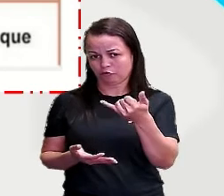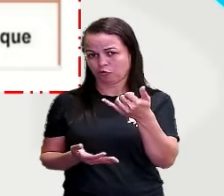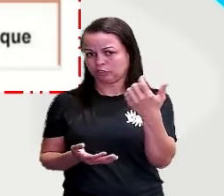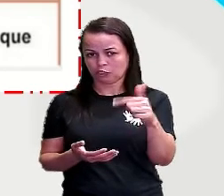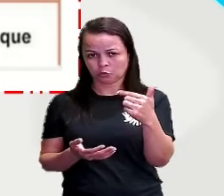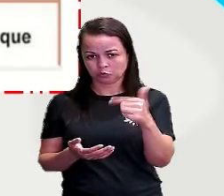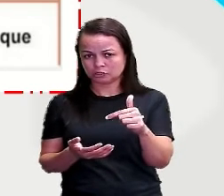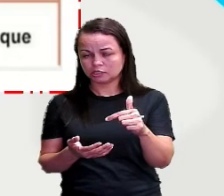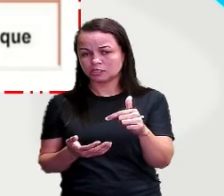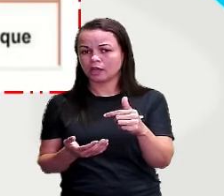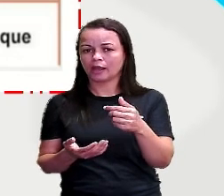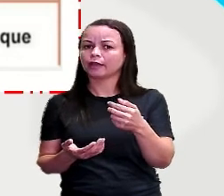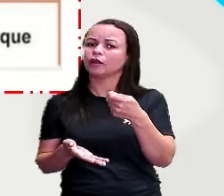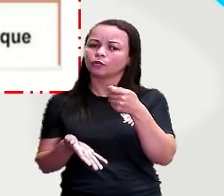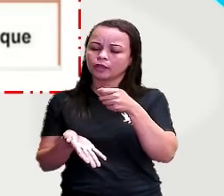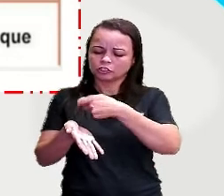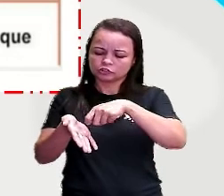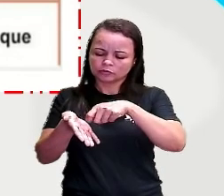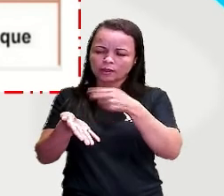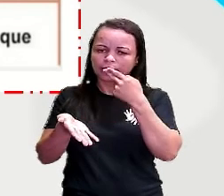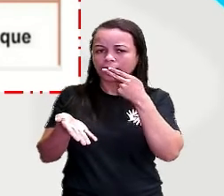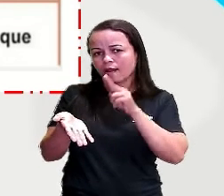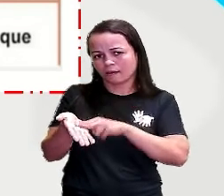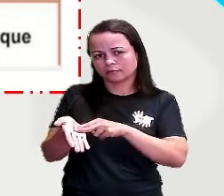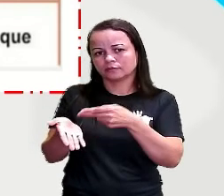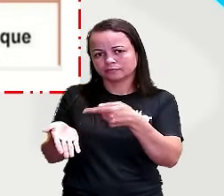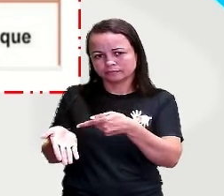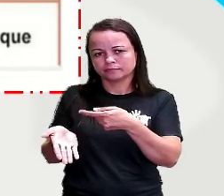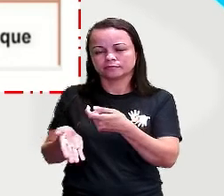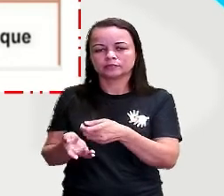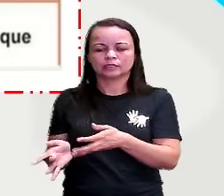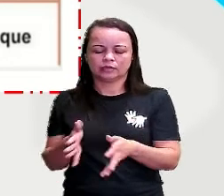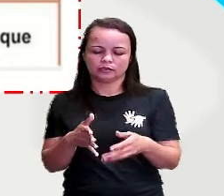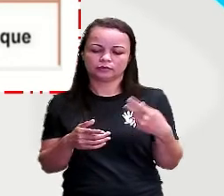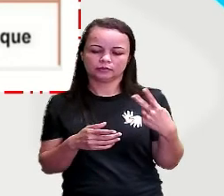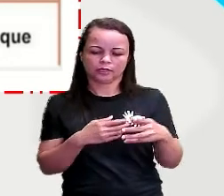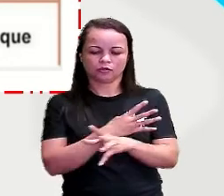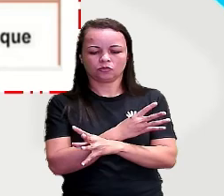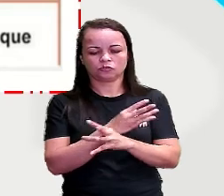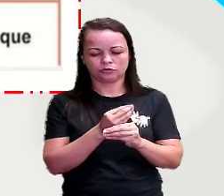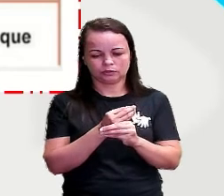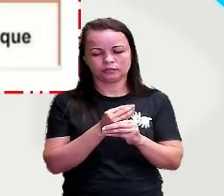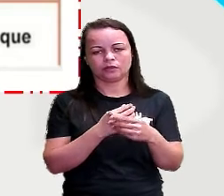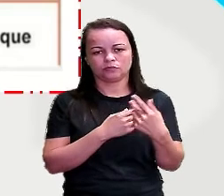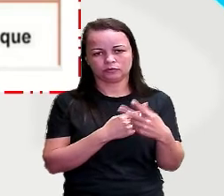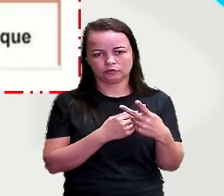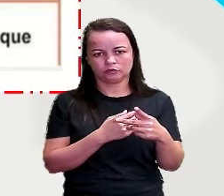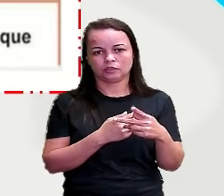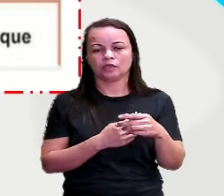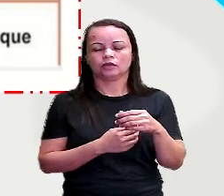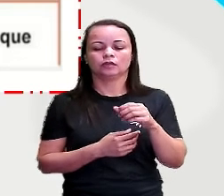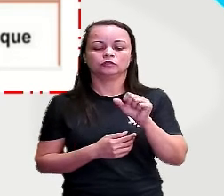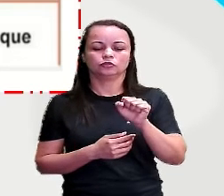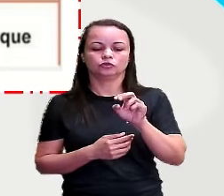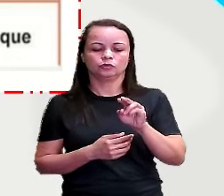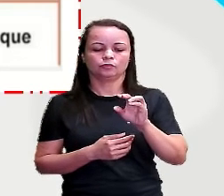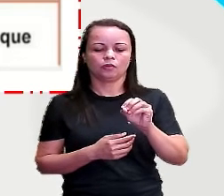visto que, elas escreviam cartas. Logo aí, essa conjunção, visto que, é uma conjunção